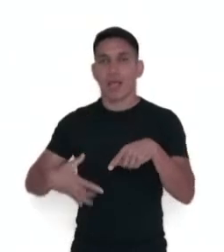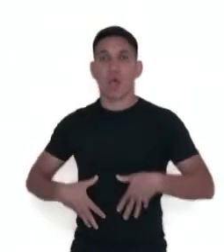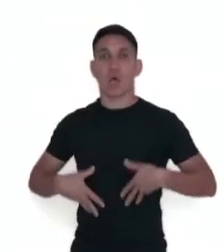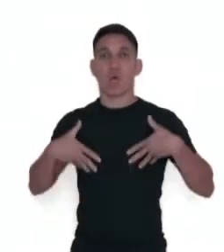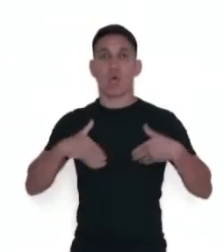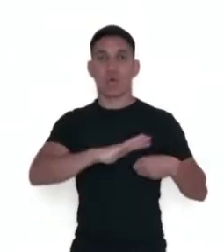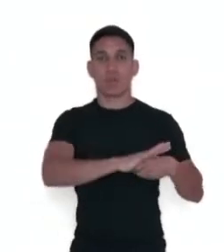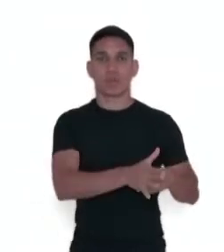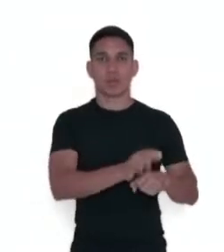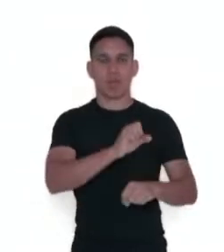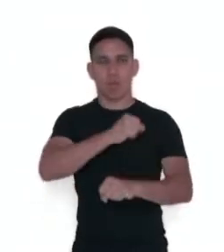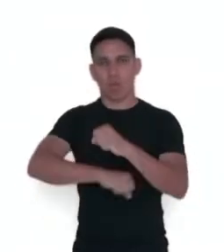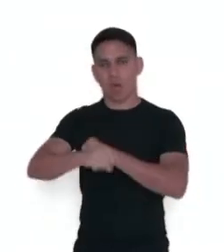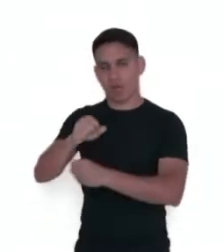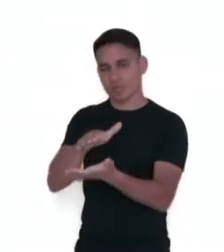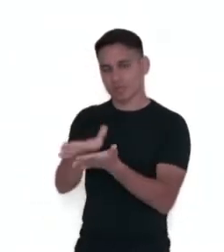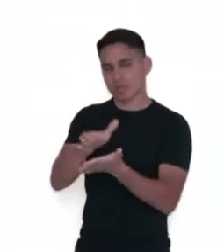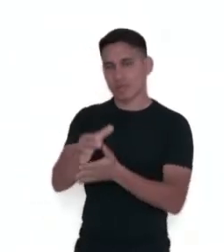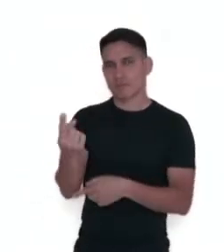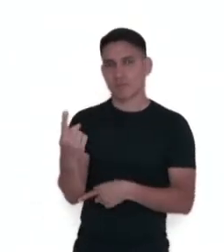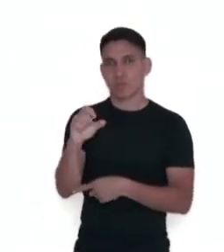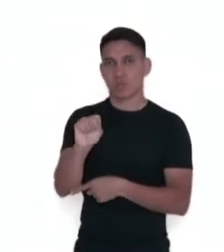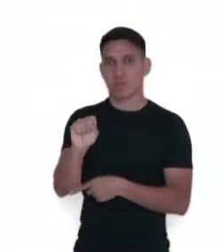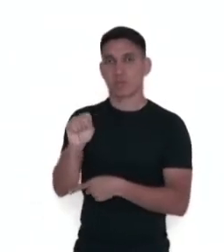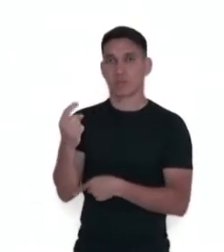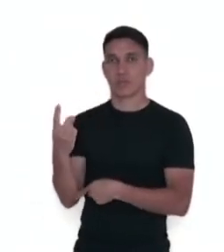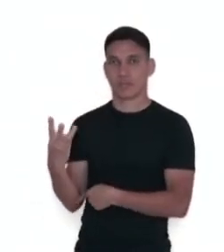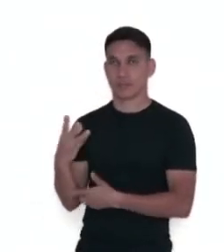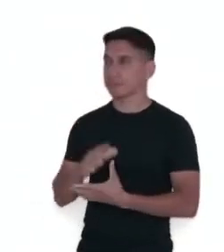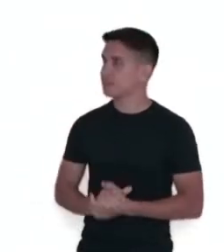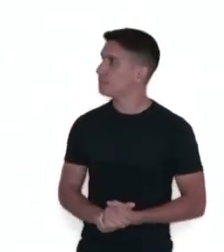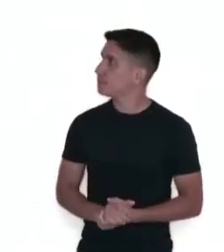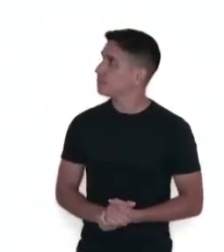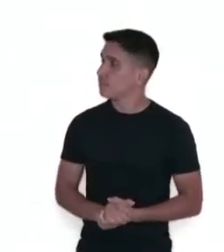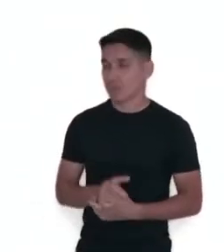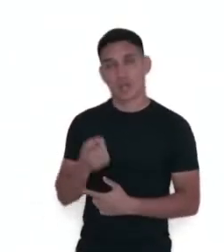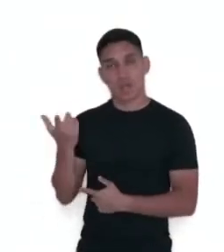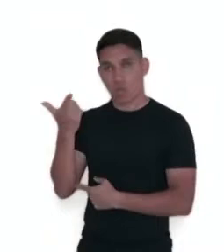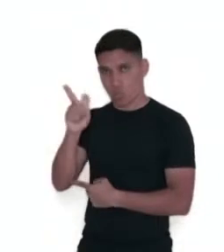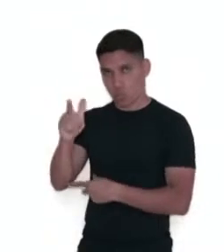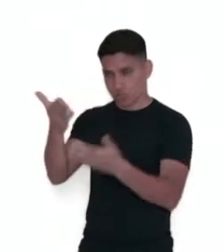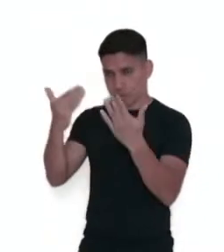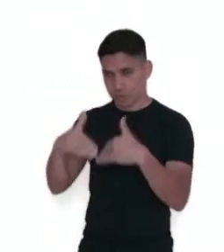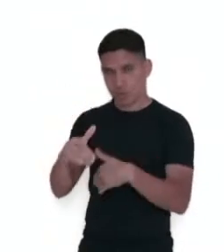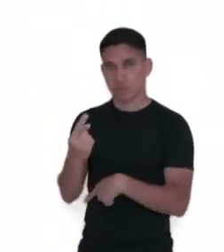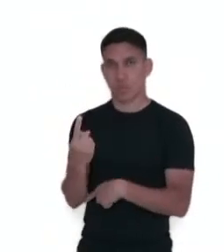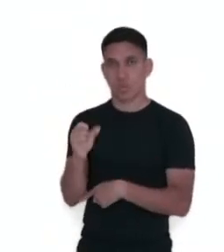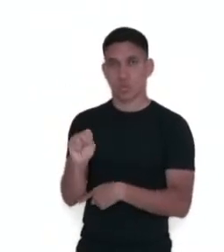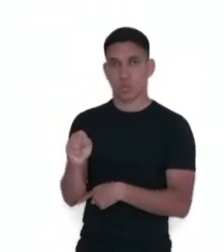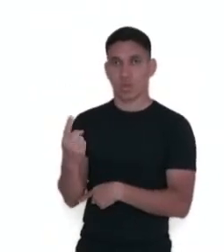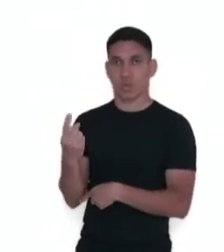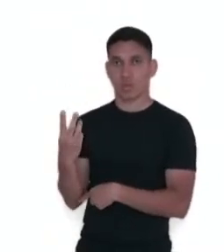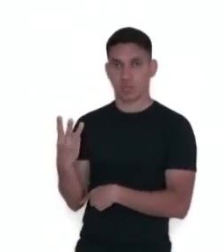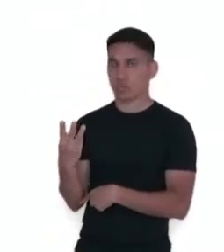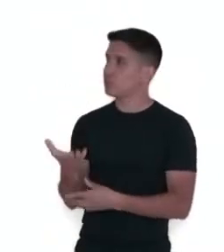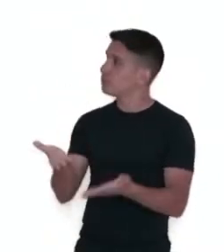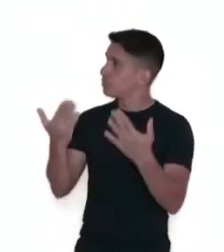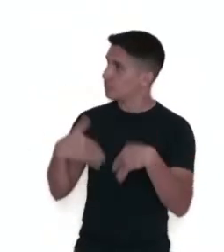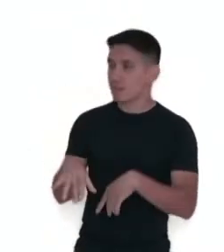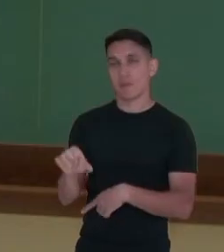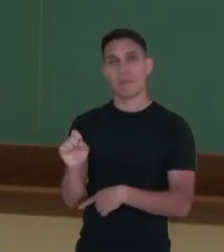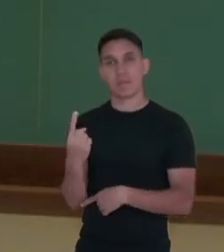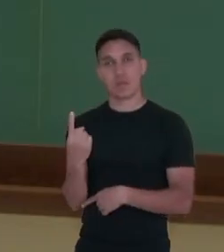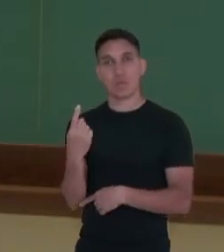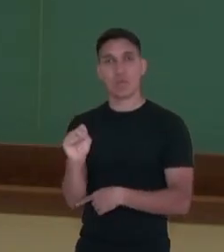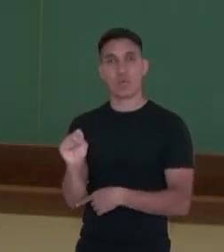publicado em 1813. Mansfield Park, publicado em 1814, e Emma em 1815,